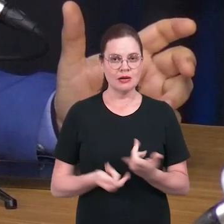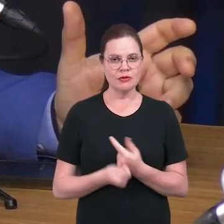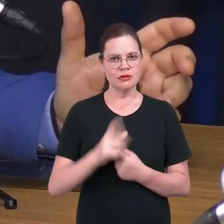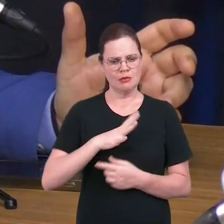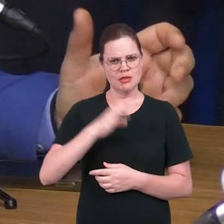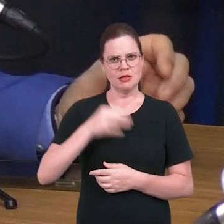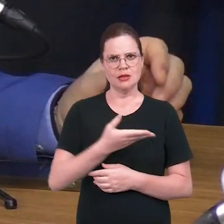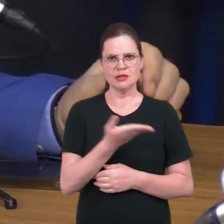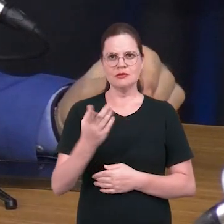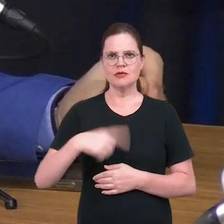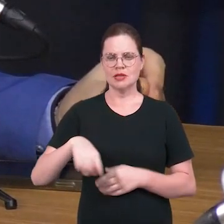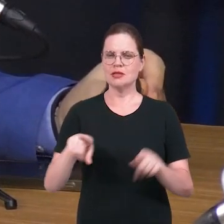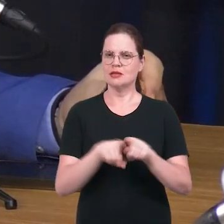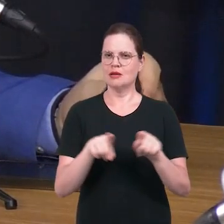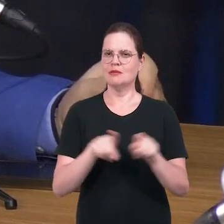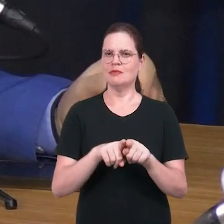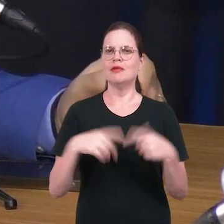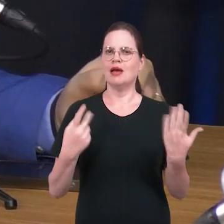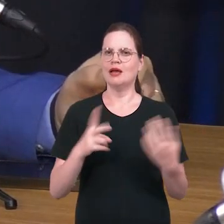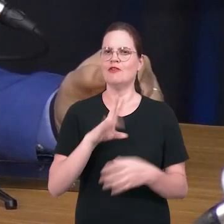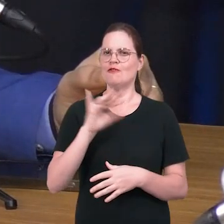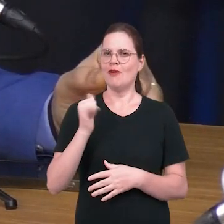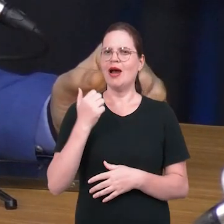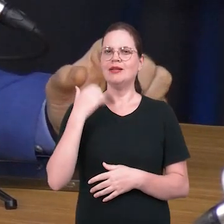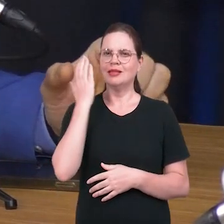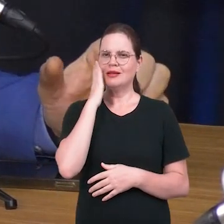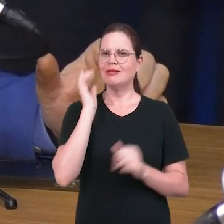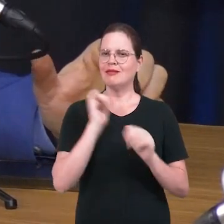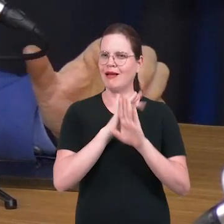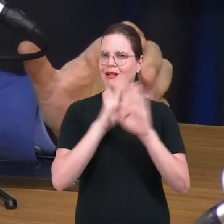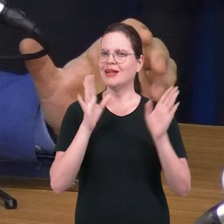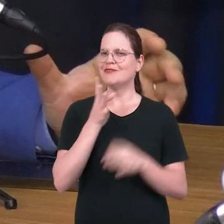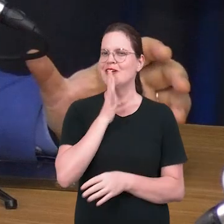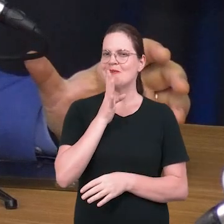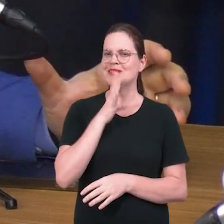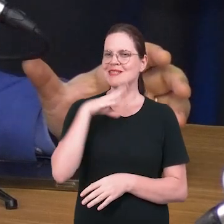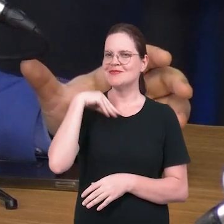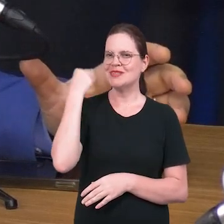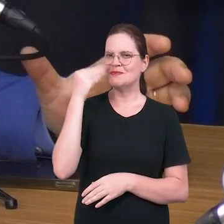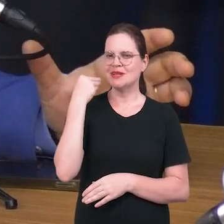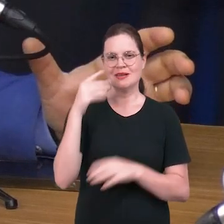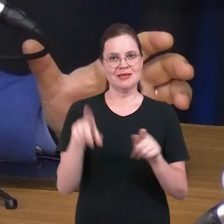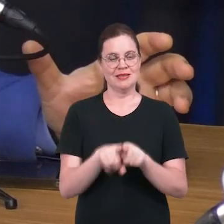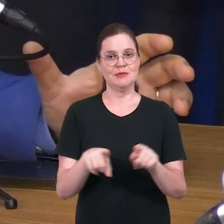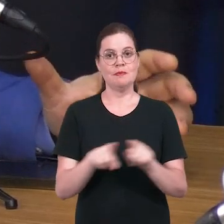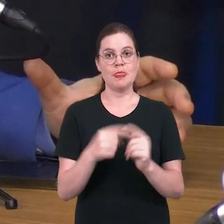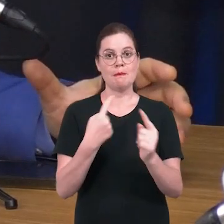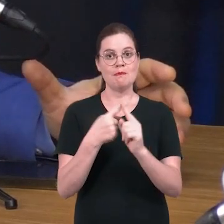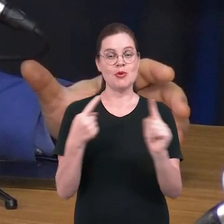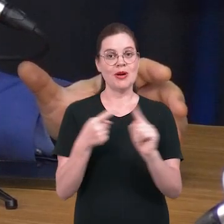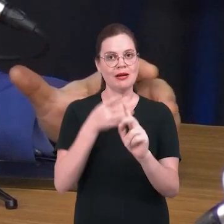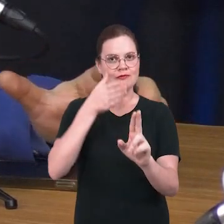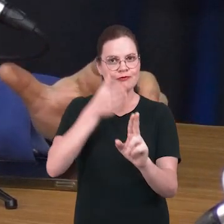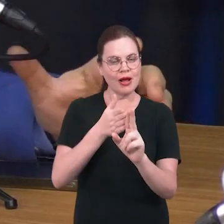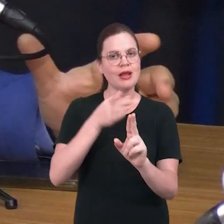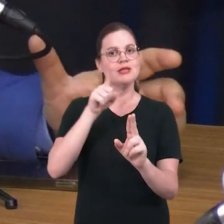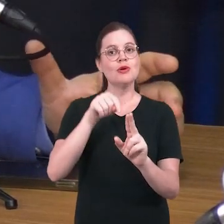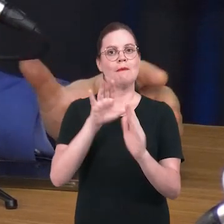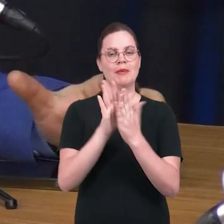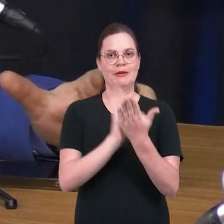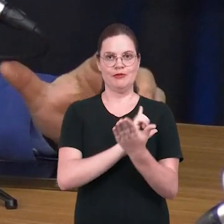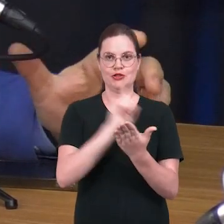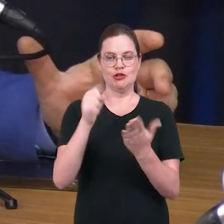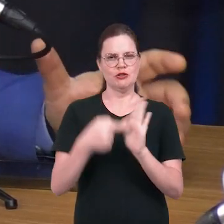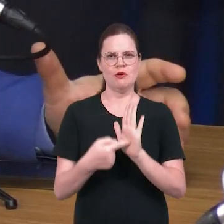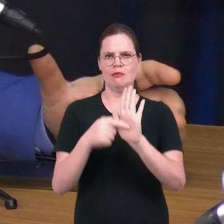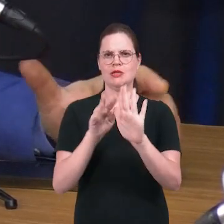maravilhosa, certamente para você que nos acompanha também. Você vai ficar conhecendo à luz da palavra a